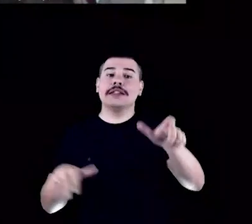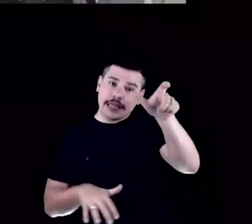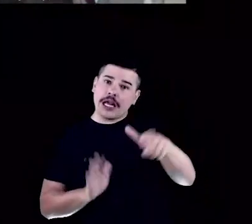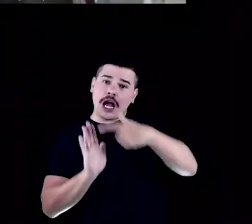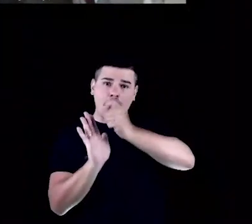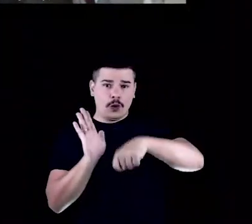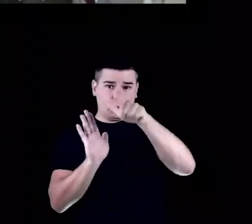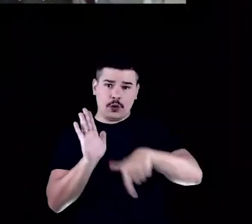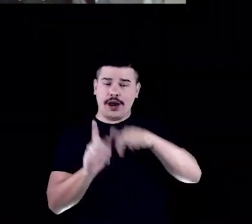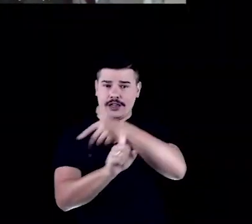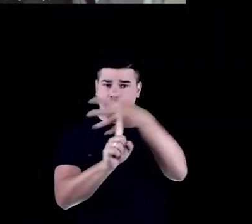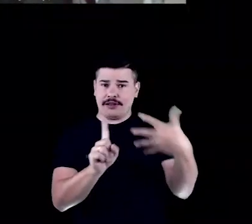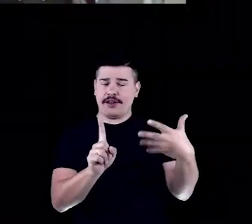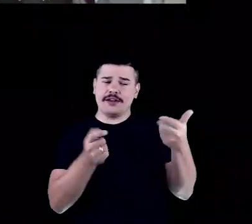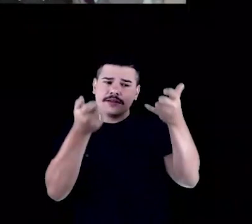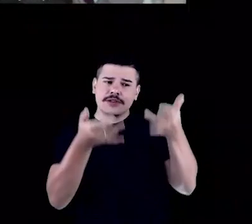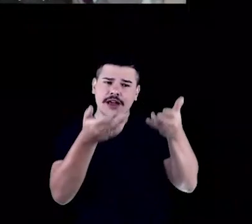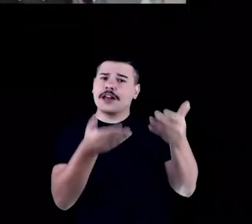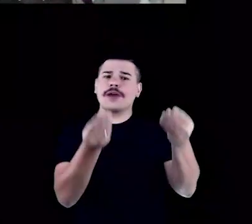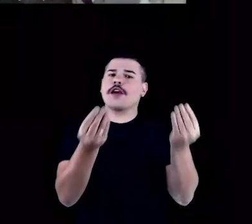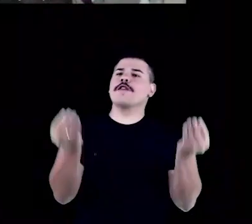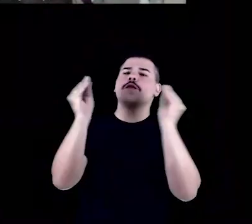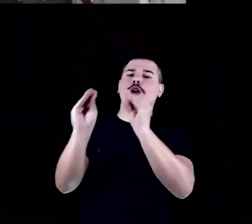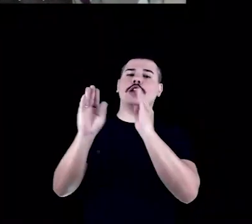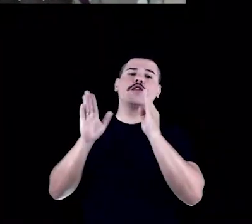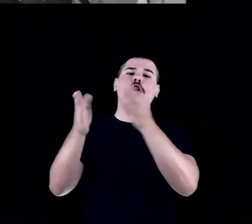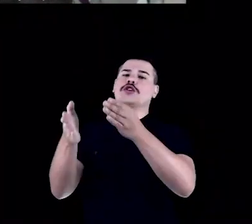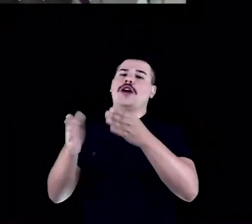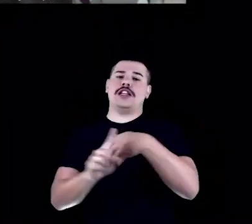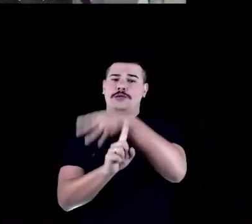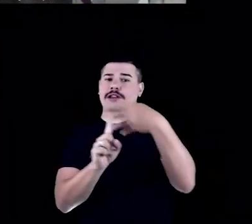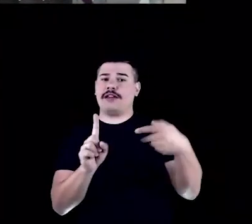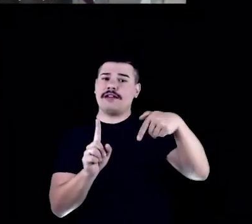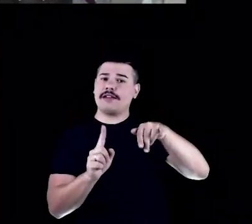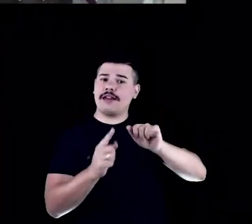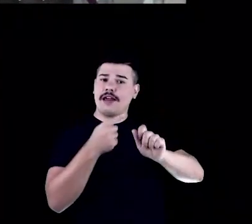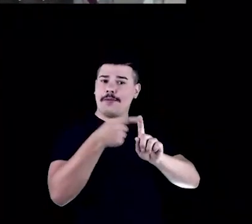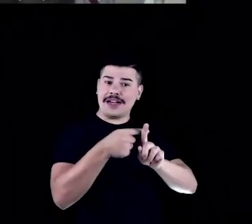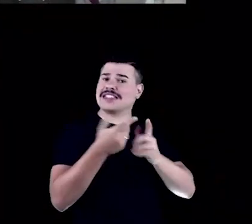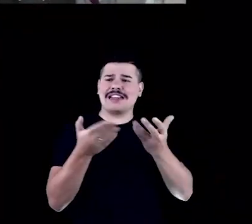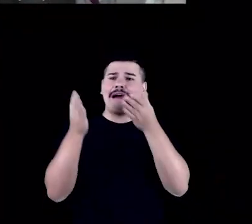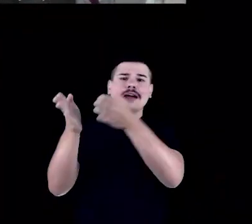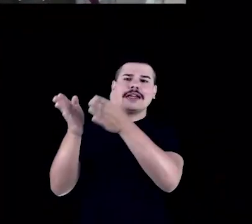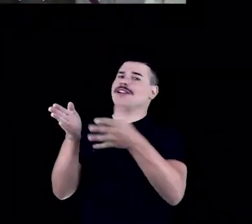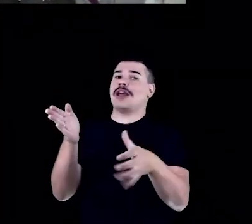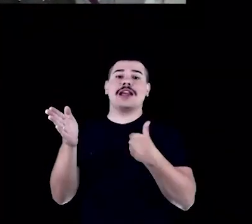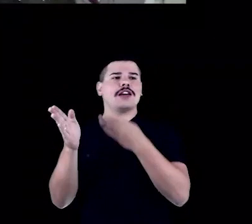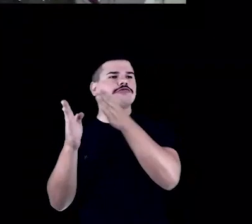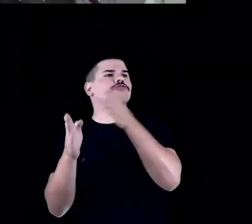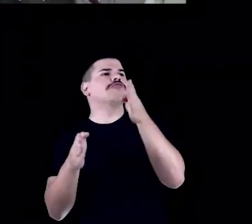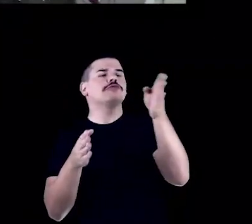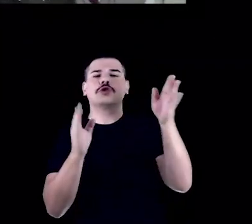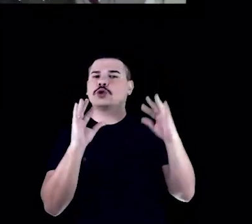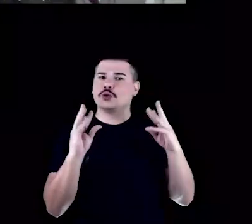autores que são LGBT vão falar dessas questões. E eles não vão querer estar só na estante do LGBTQIA+. Eles querem estar em todas, né? O